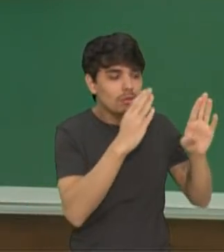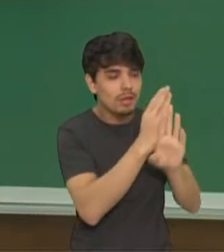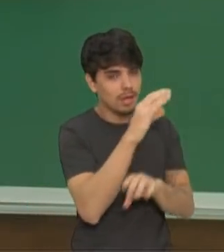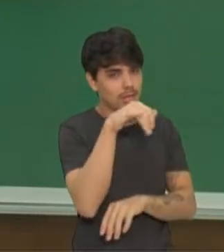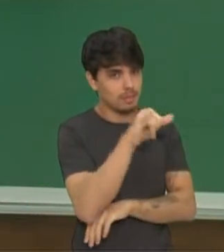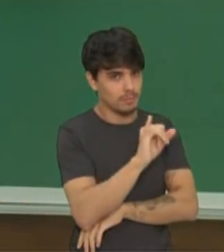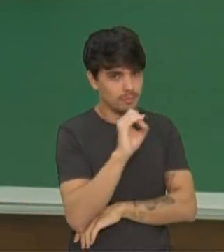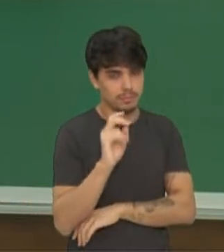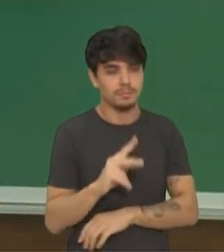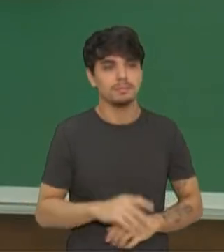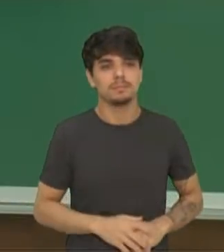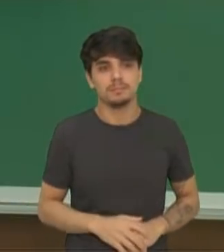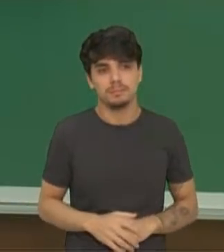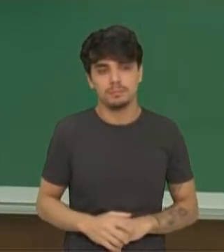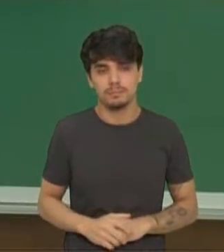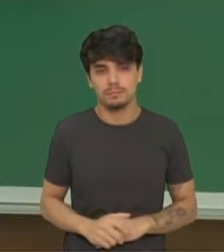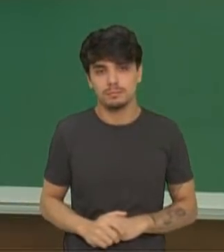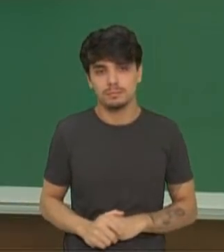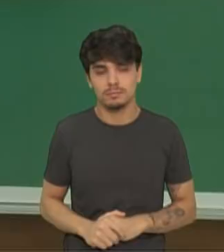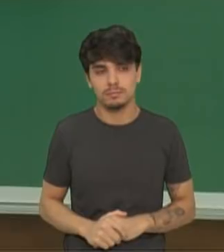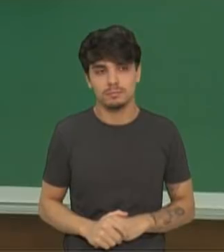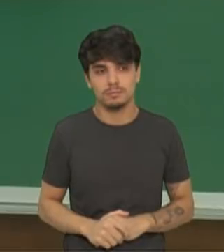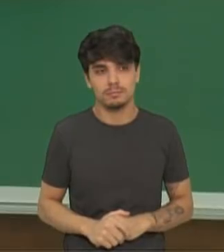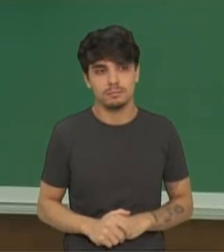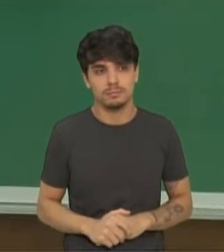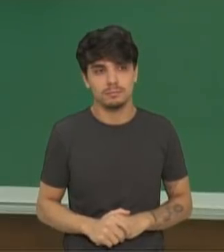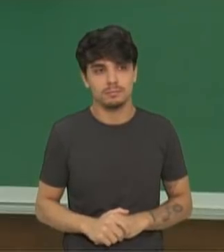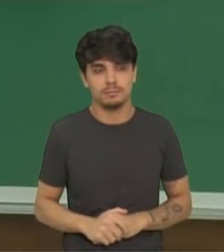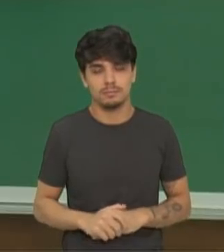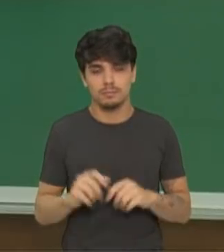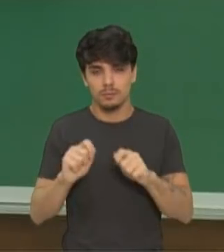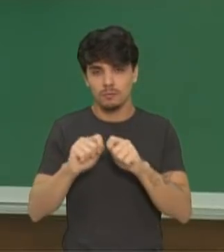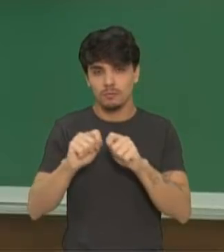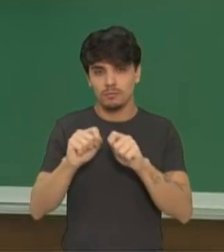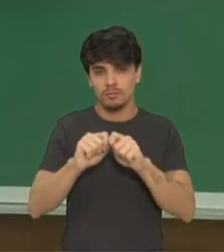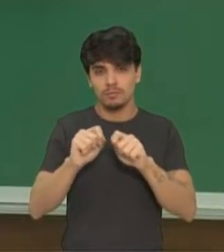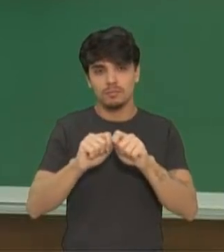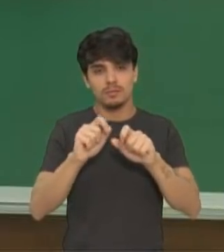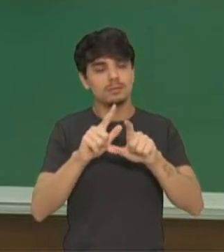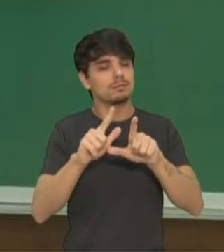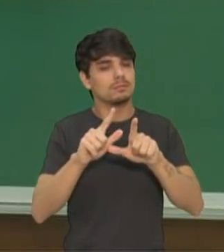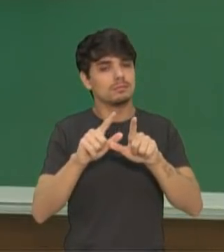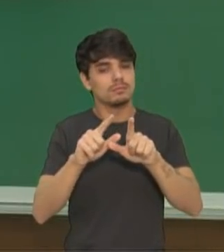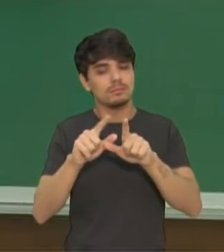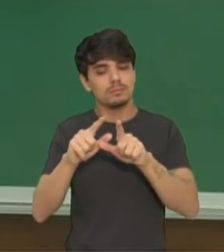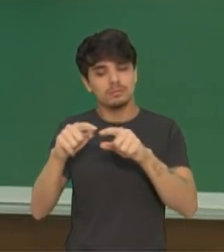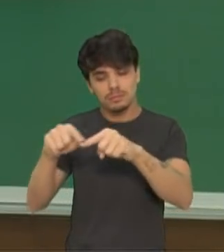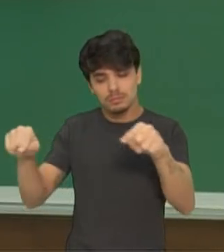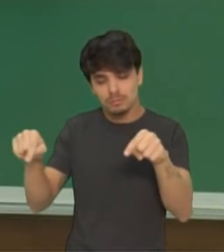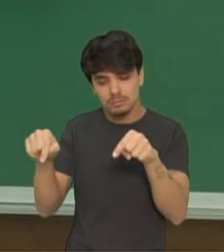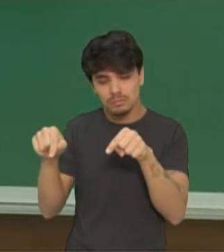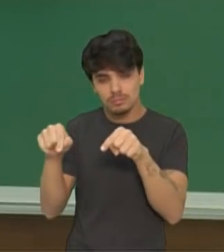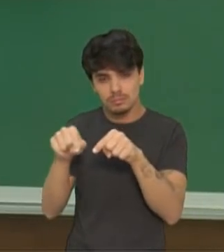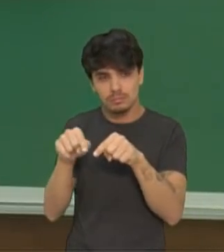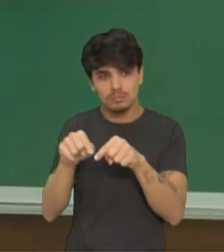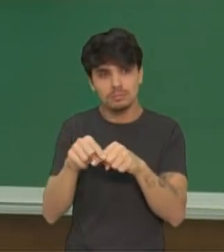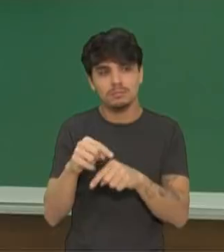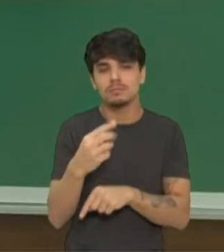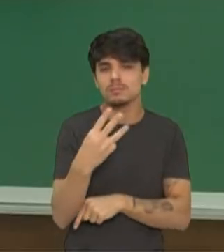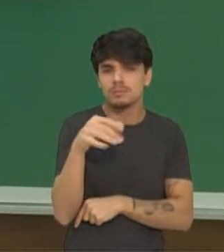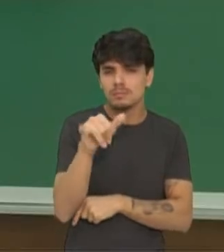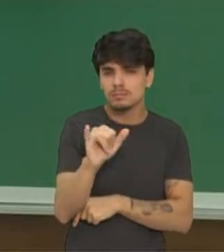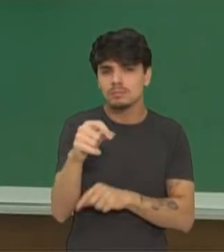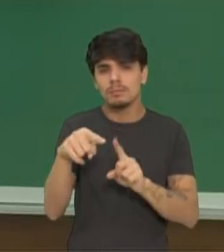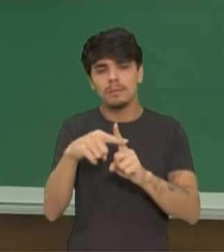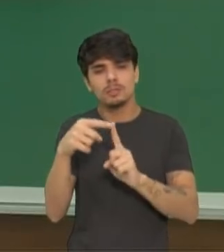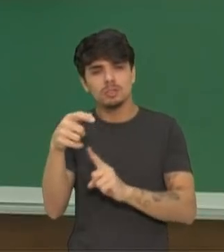foi resolvido na incógnita Y o terreno. Então, o perímetro é 3y mais x mais